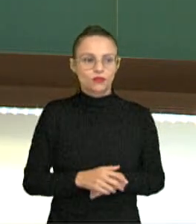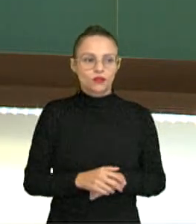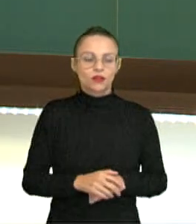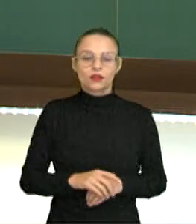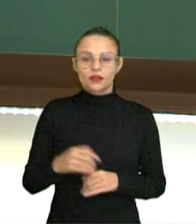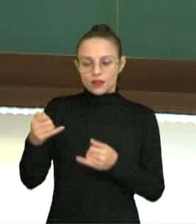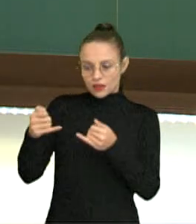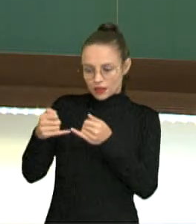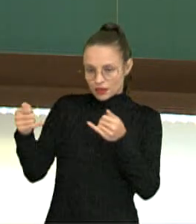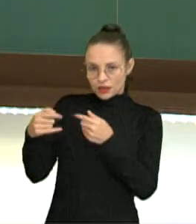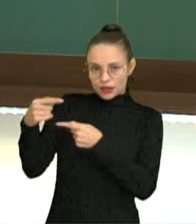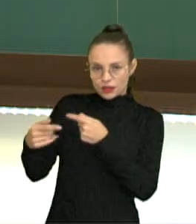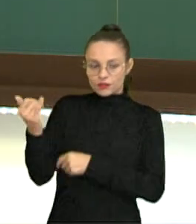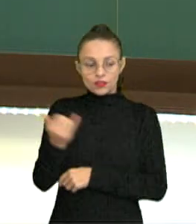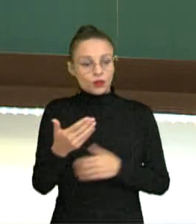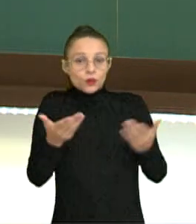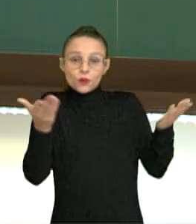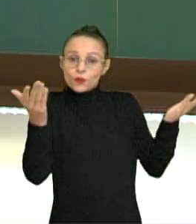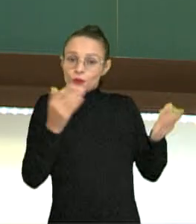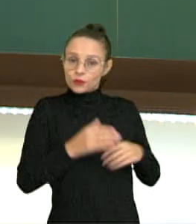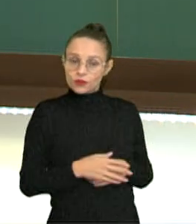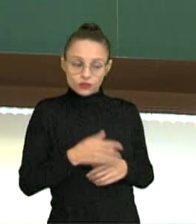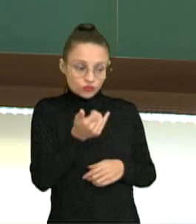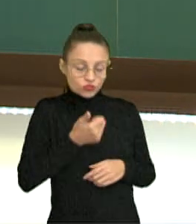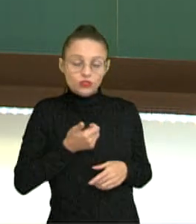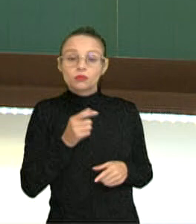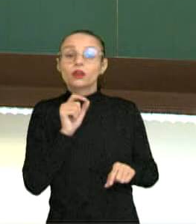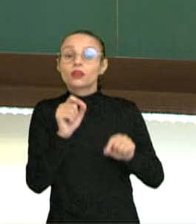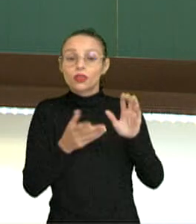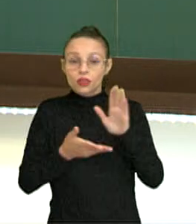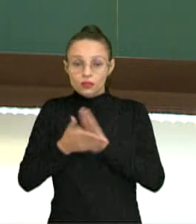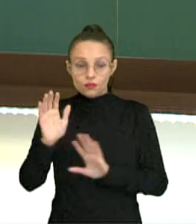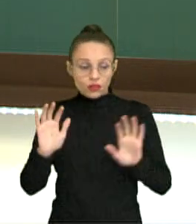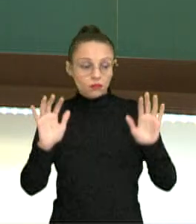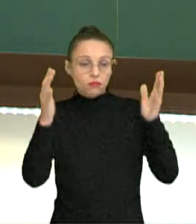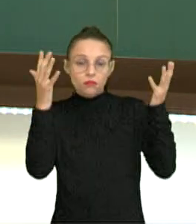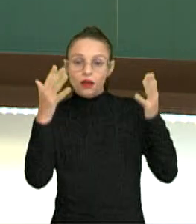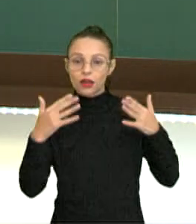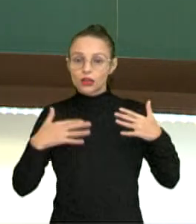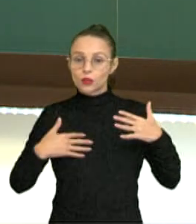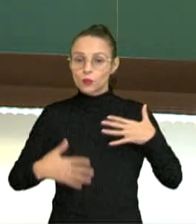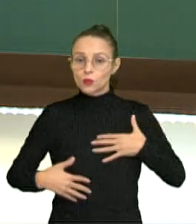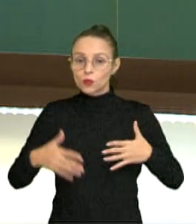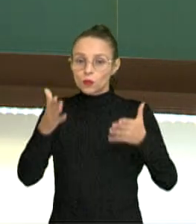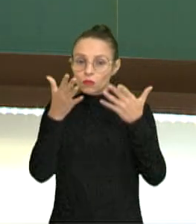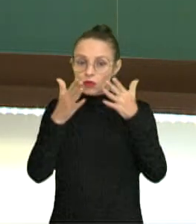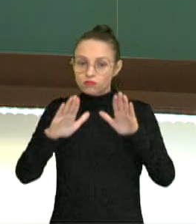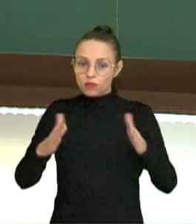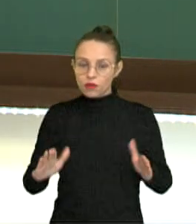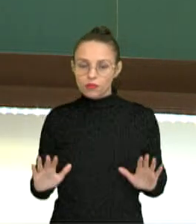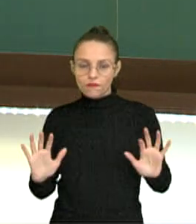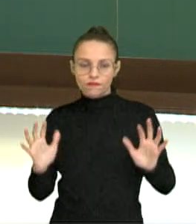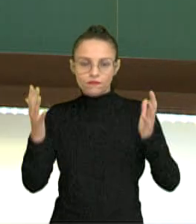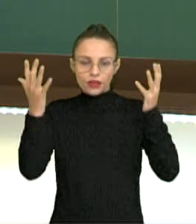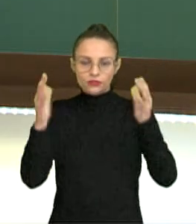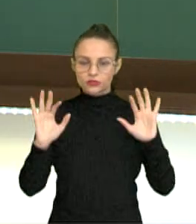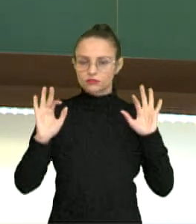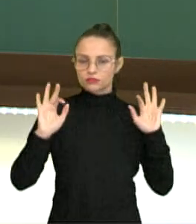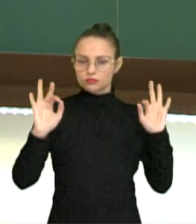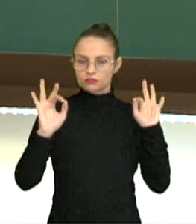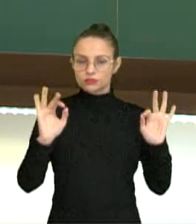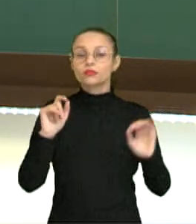linha falando. Ora, agora diga-me, quem é que vai ao baile no corpo da baronesa fazendo parte do vestido e da